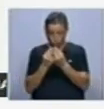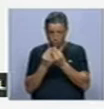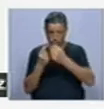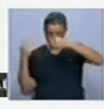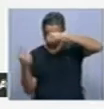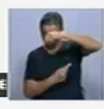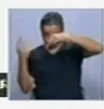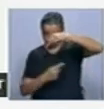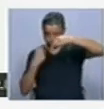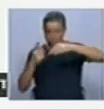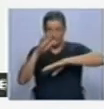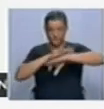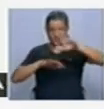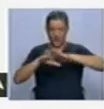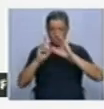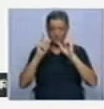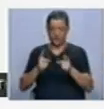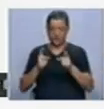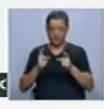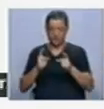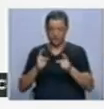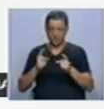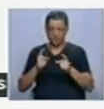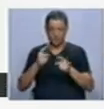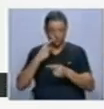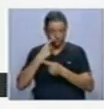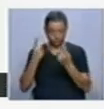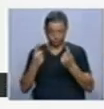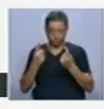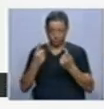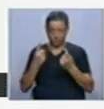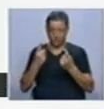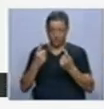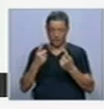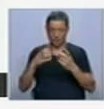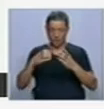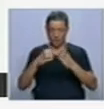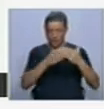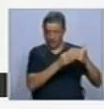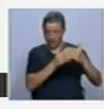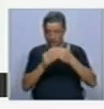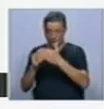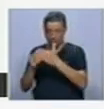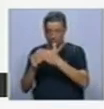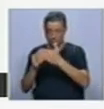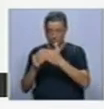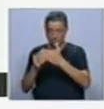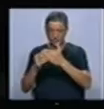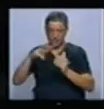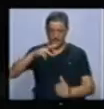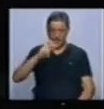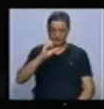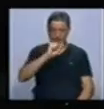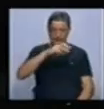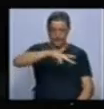ressonância orbital, fazem com que seja essa ressonância orbital que comande a ejeção de magma até